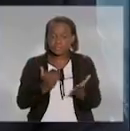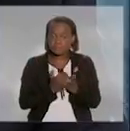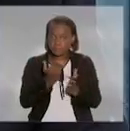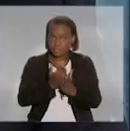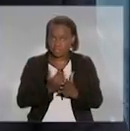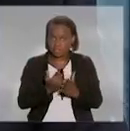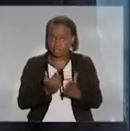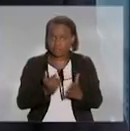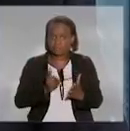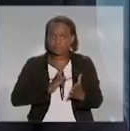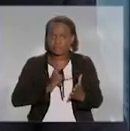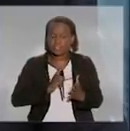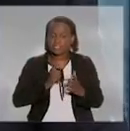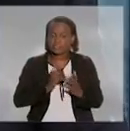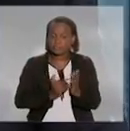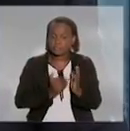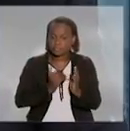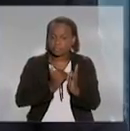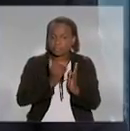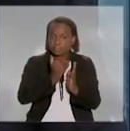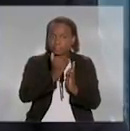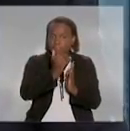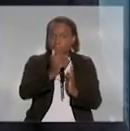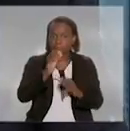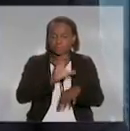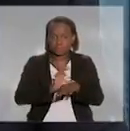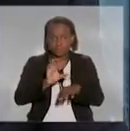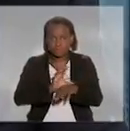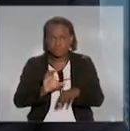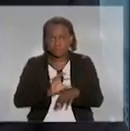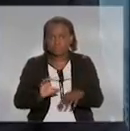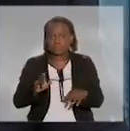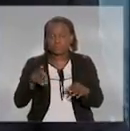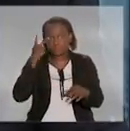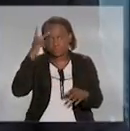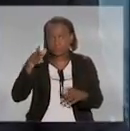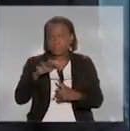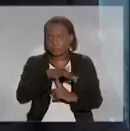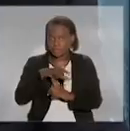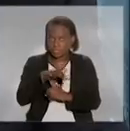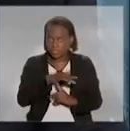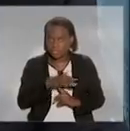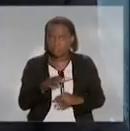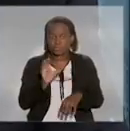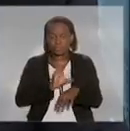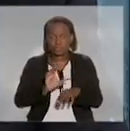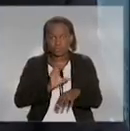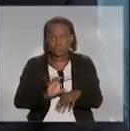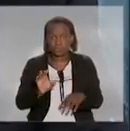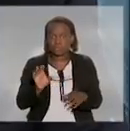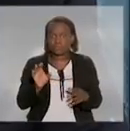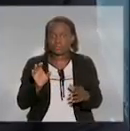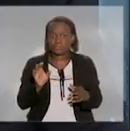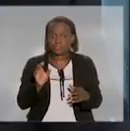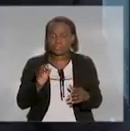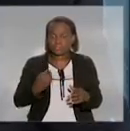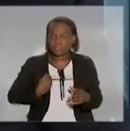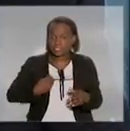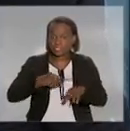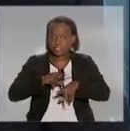faria algumas ponderações, né? Tem sido crescente o número de cursos na área ambiental, cursos